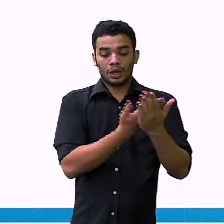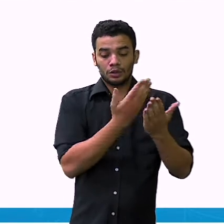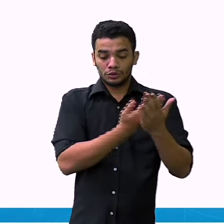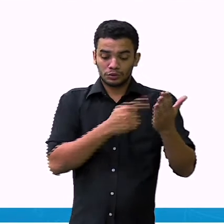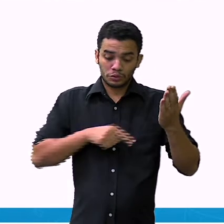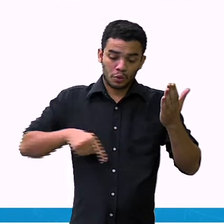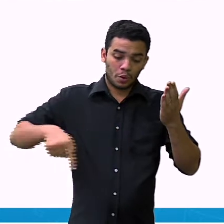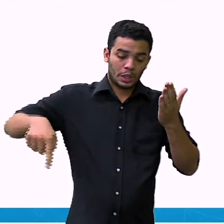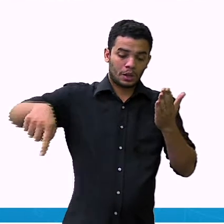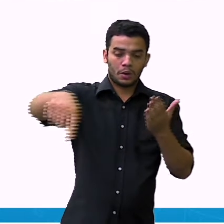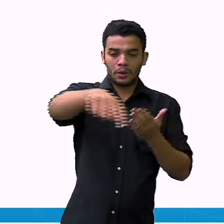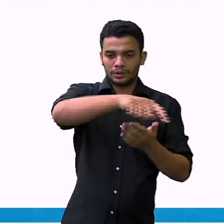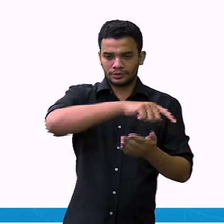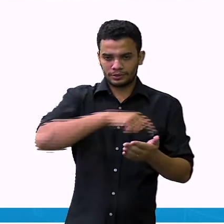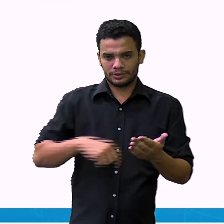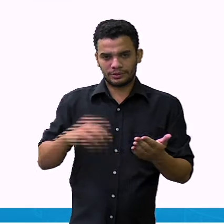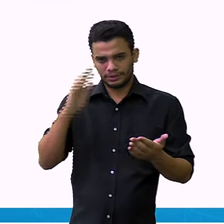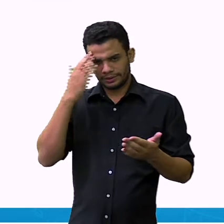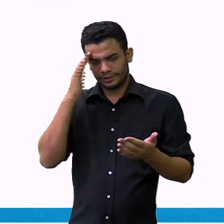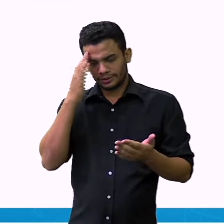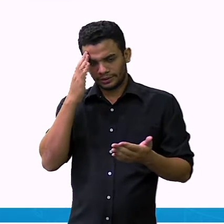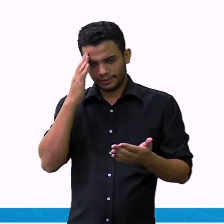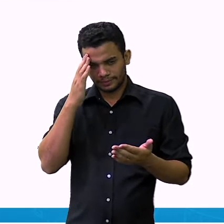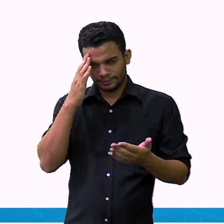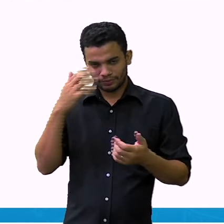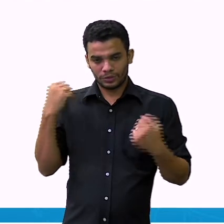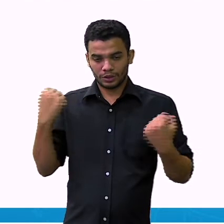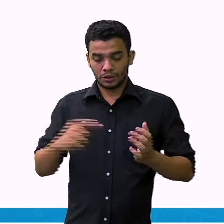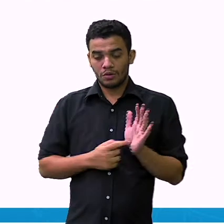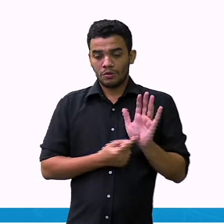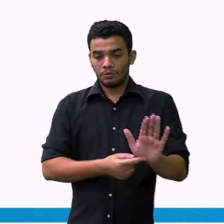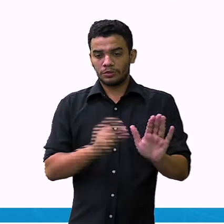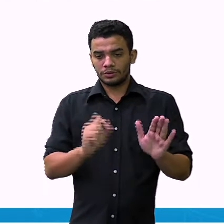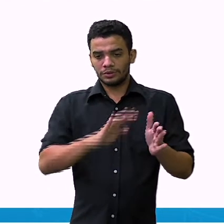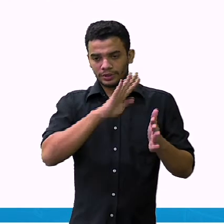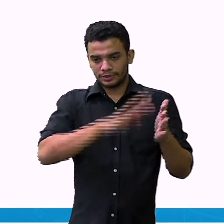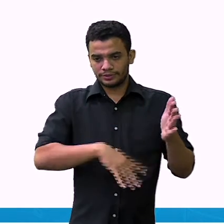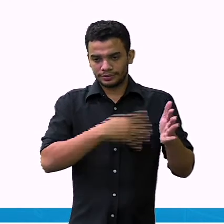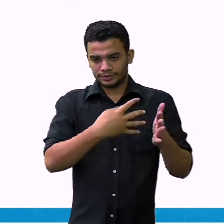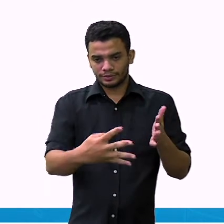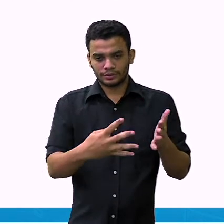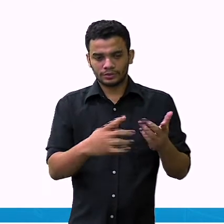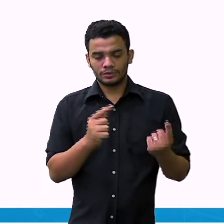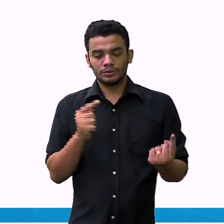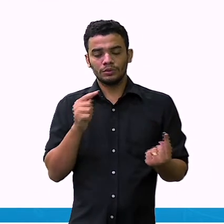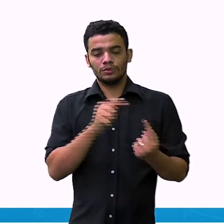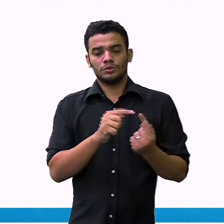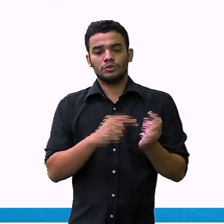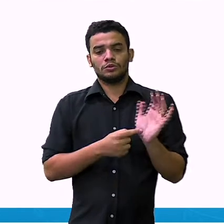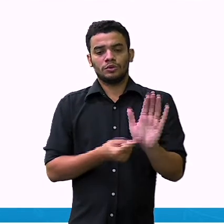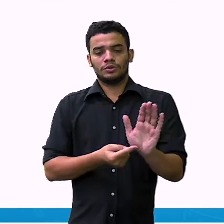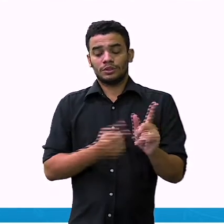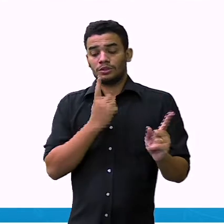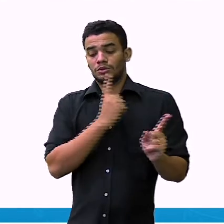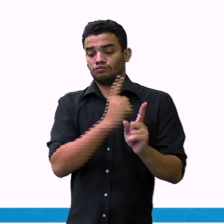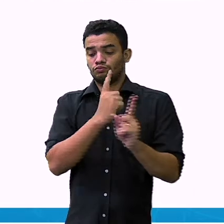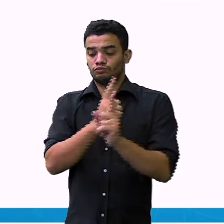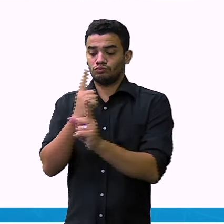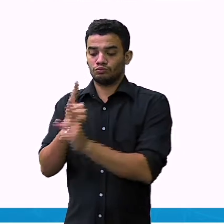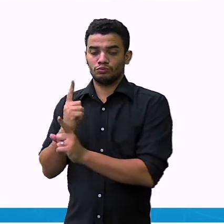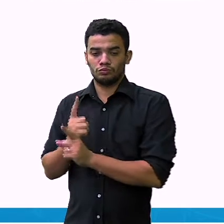representado quais foram os tipos de materiais encontrados. E já na nossa vertical, nós temos